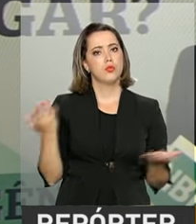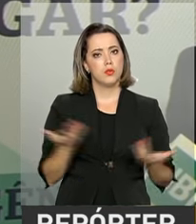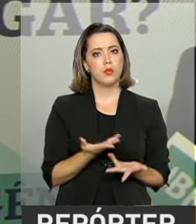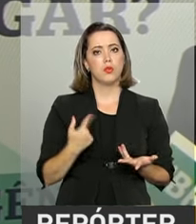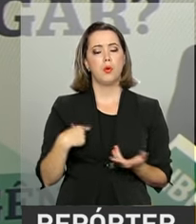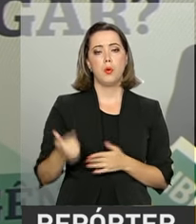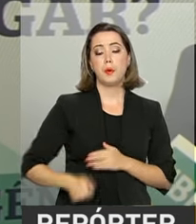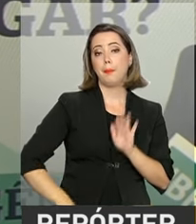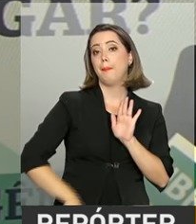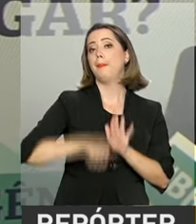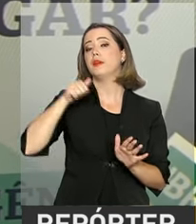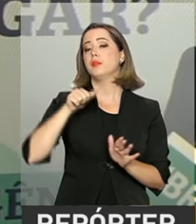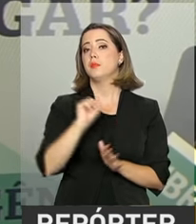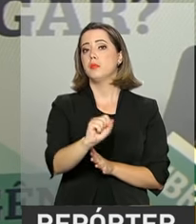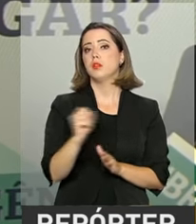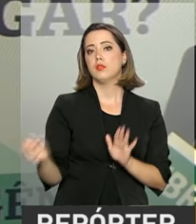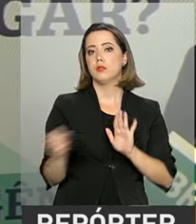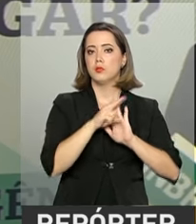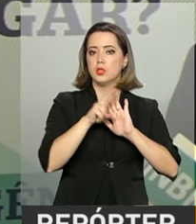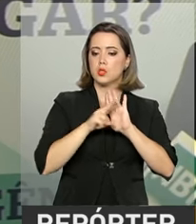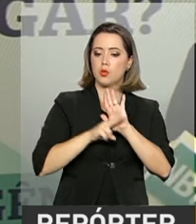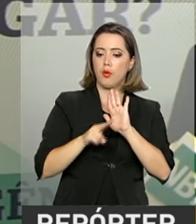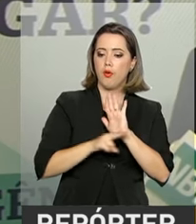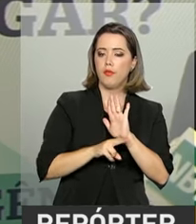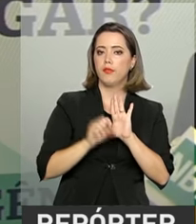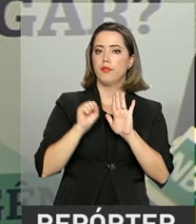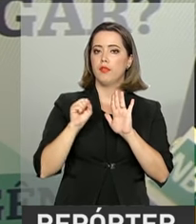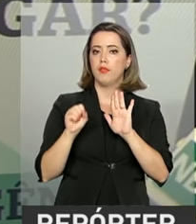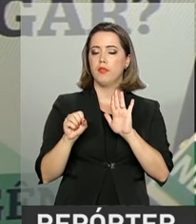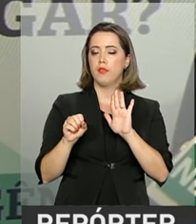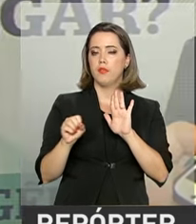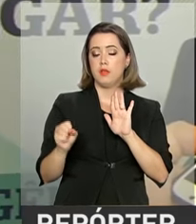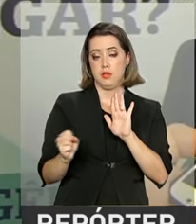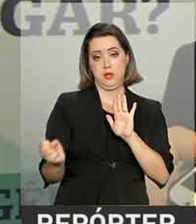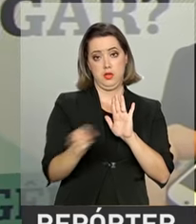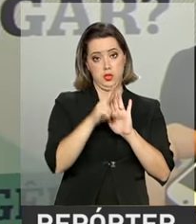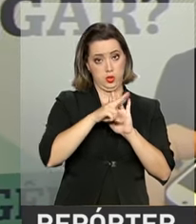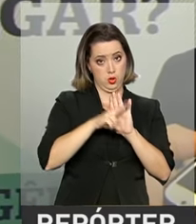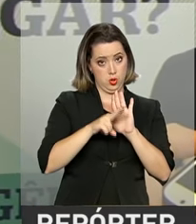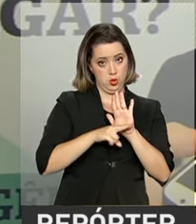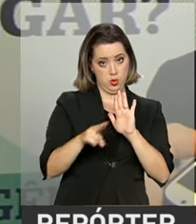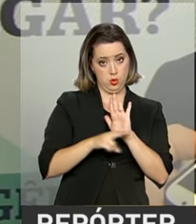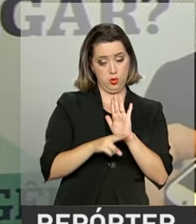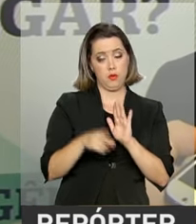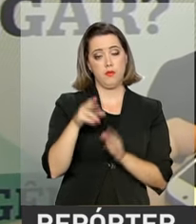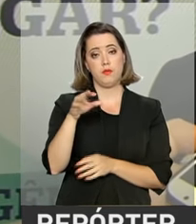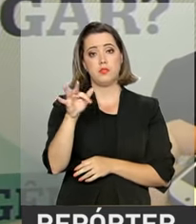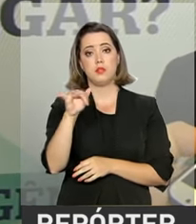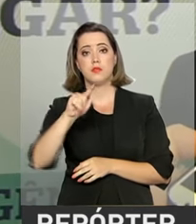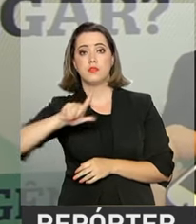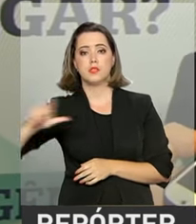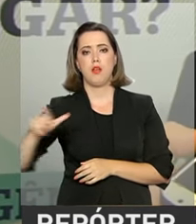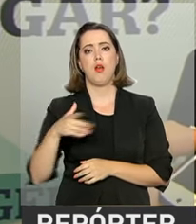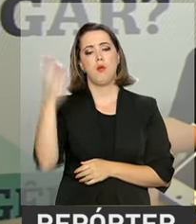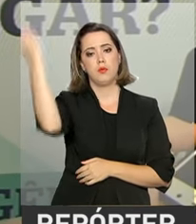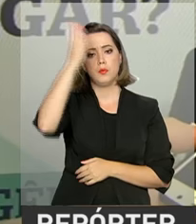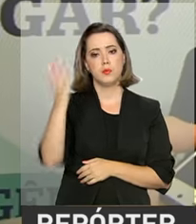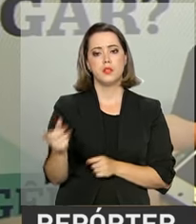primeiro as reformas importantes o brasil está voltando ao normal